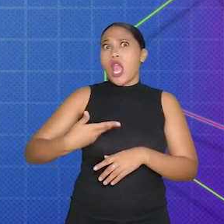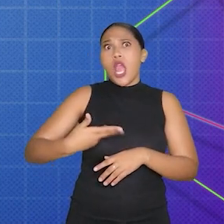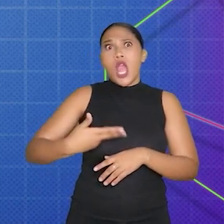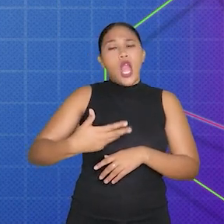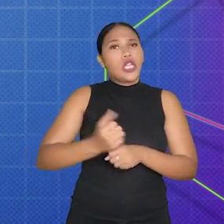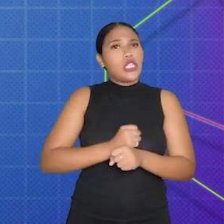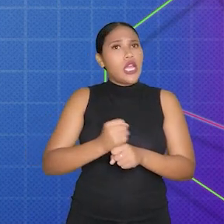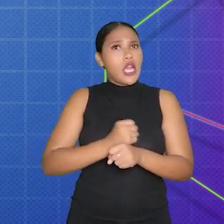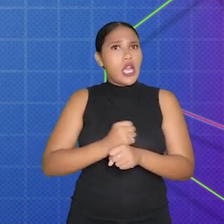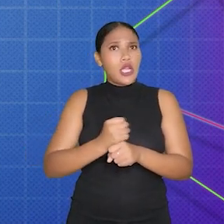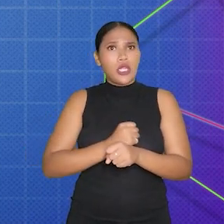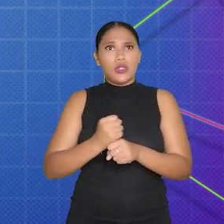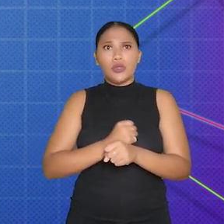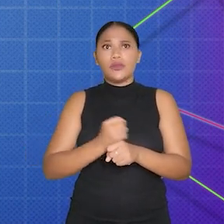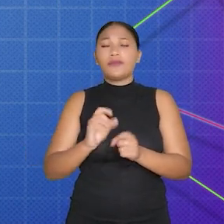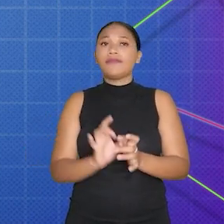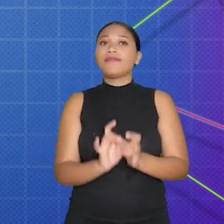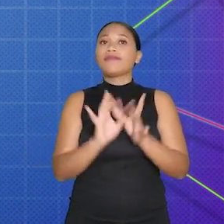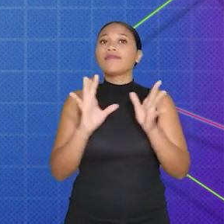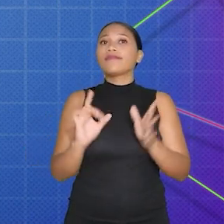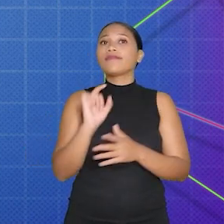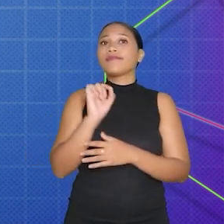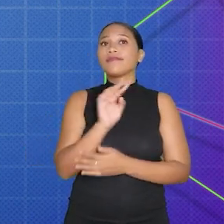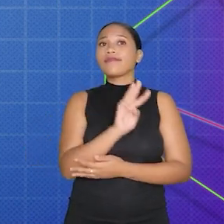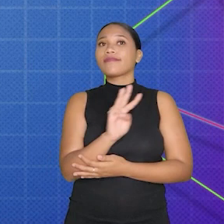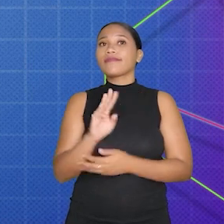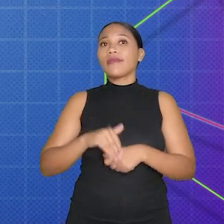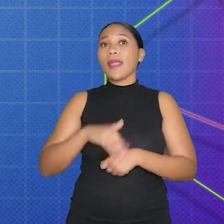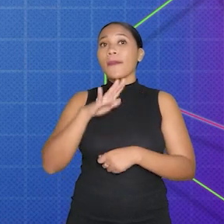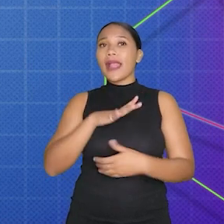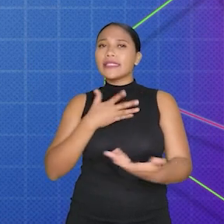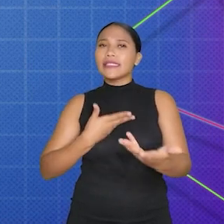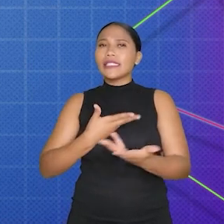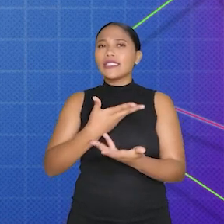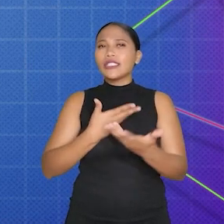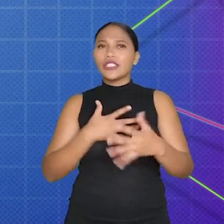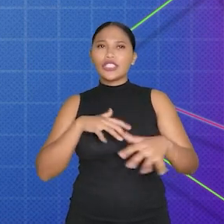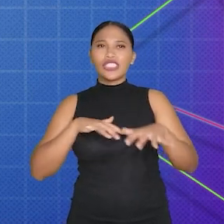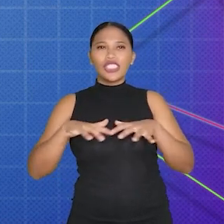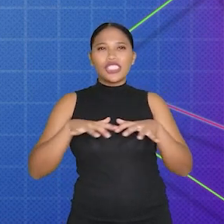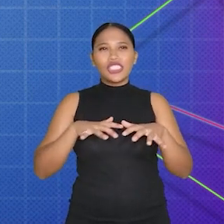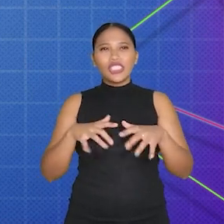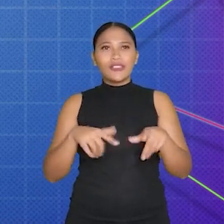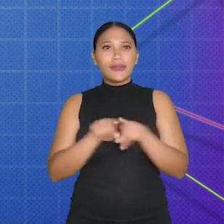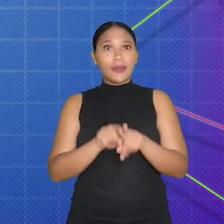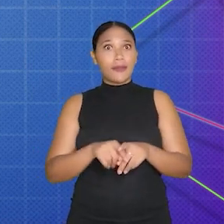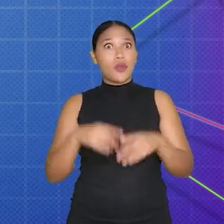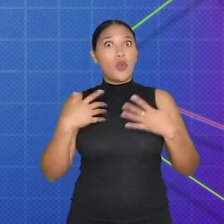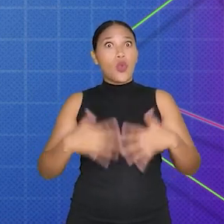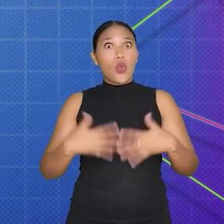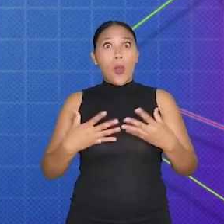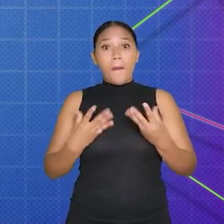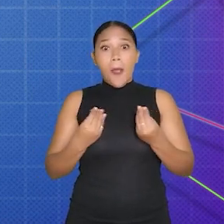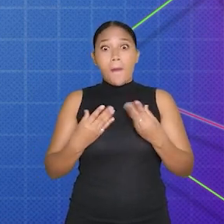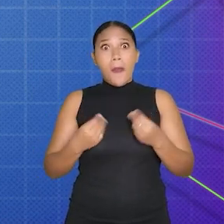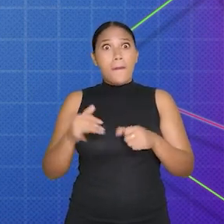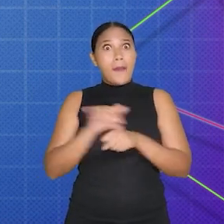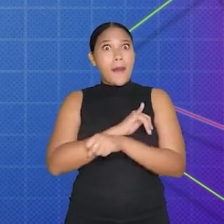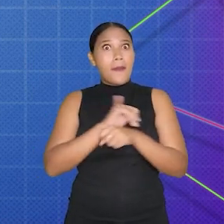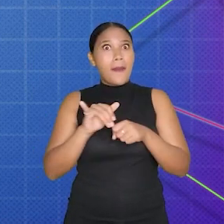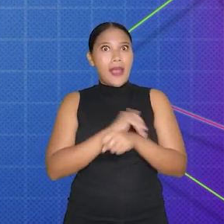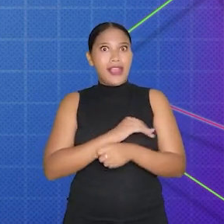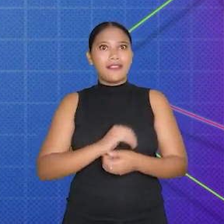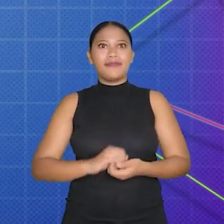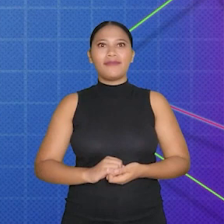têm evoluído rapidamente nos últimos anos, e isso permitiu a criação de sites mais interativos, dinâmicos e ricos